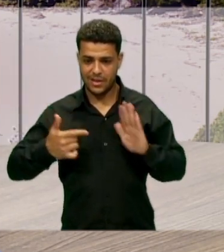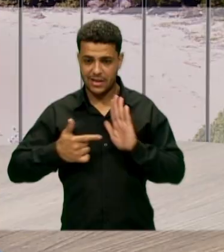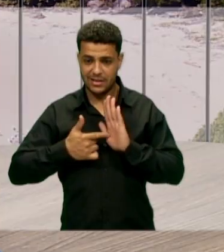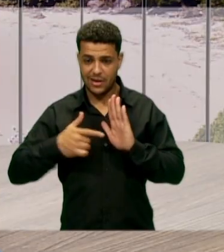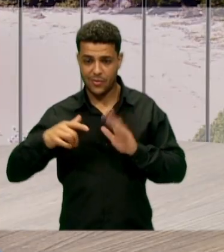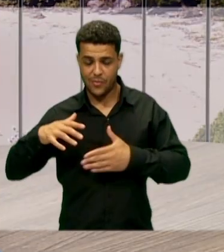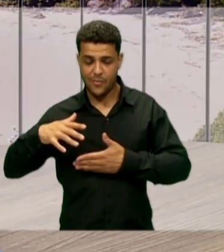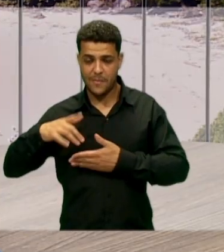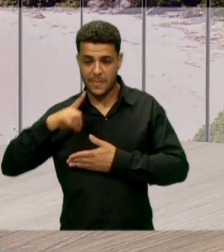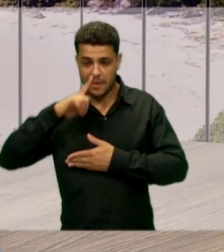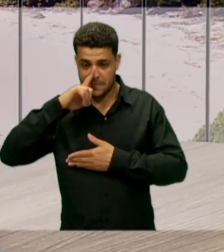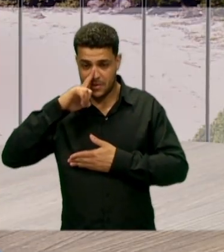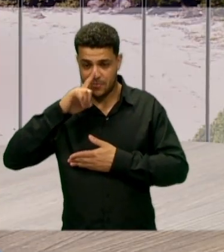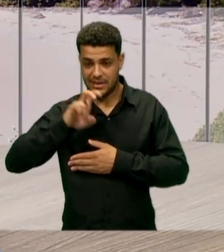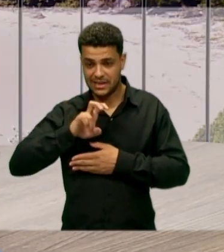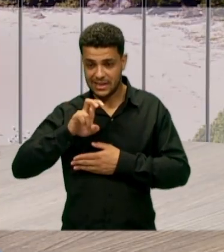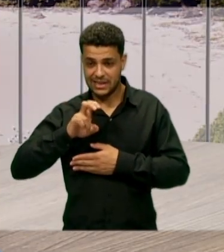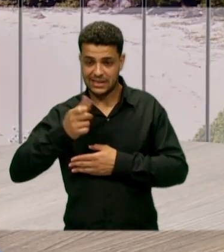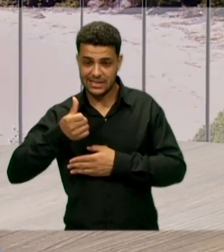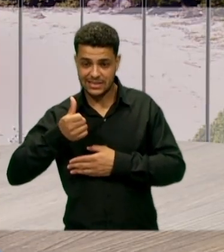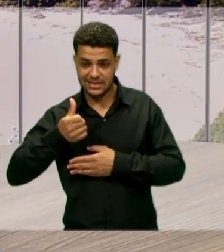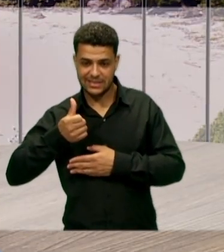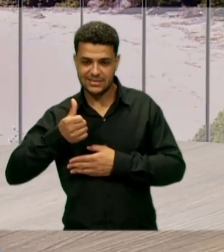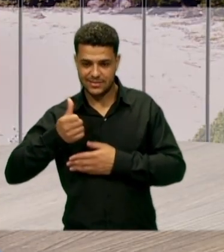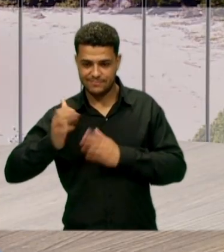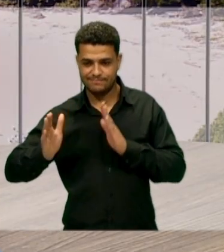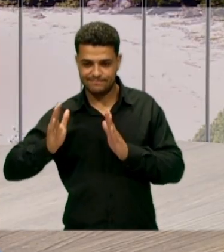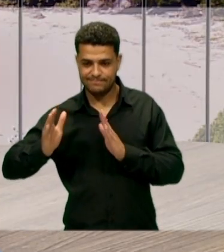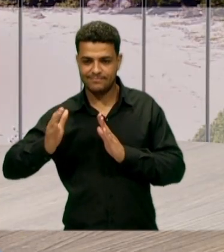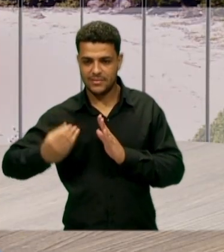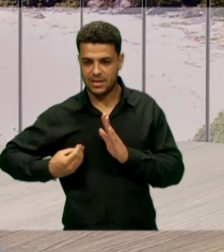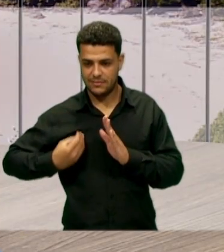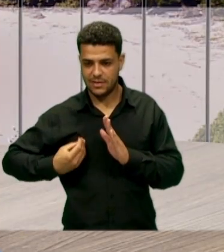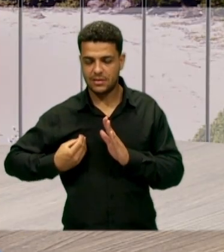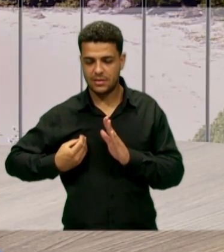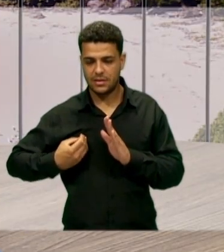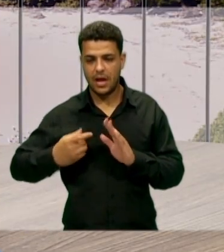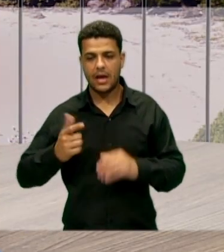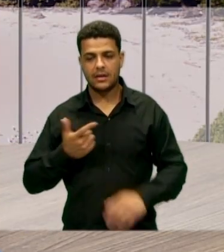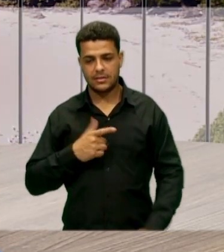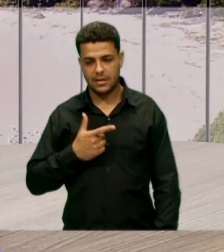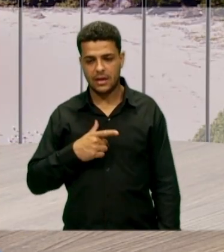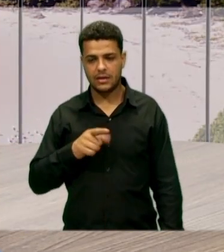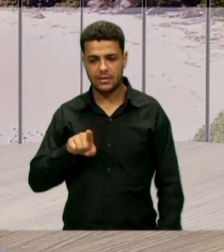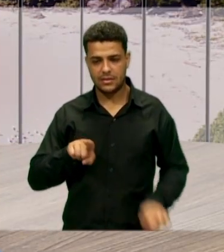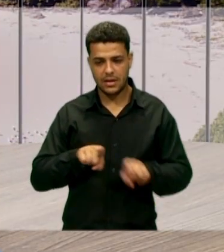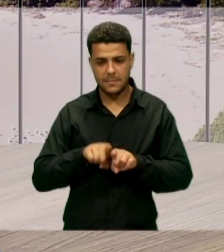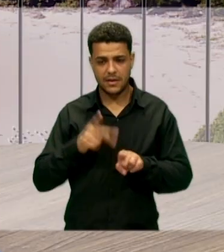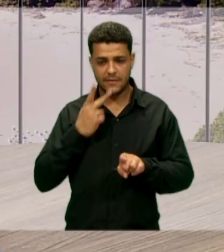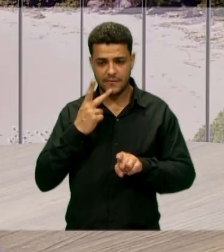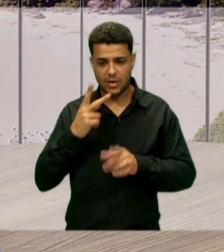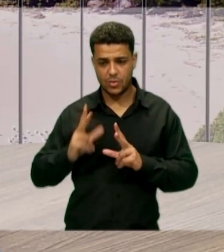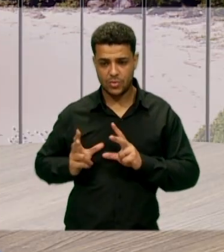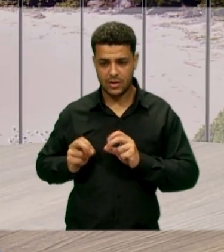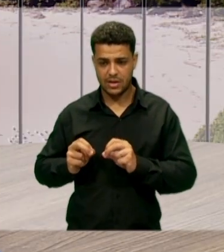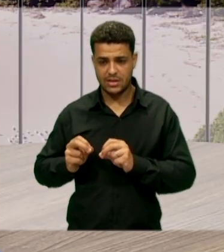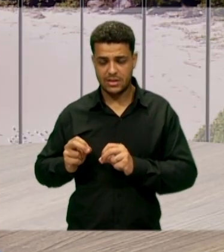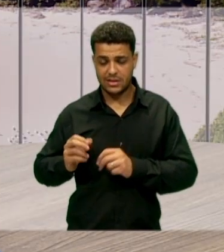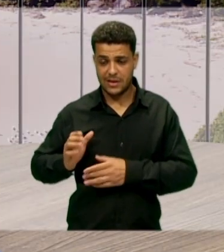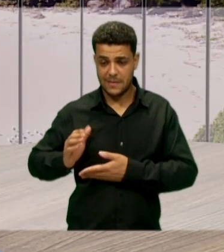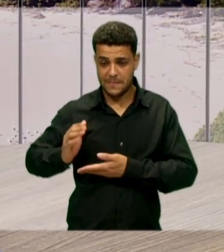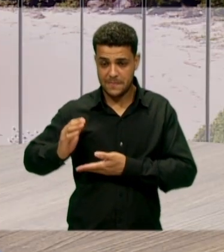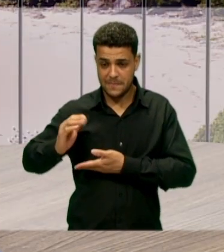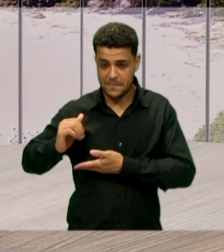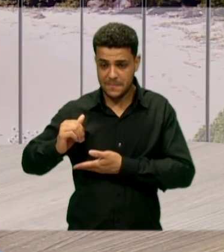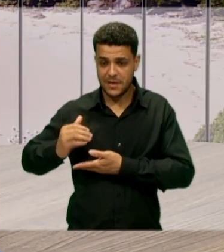de mama lá na quinta, sexta década de vidas, né? E existe também, quando a gente fala câncer de mama, Elisa, a gente tem que entender